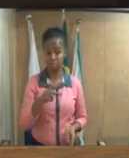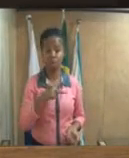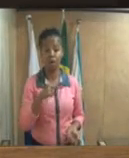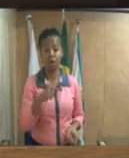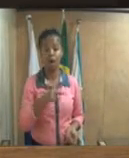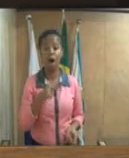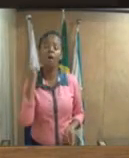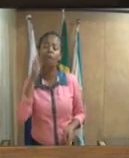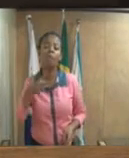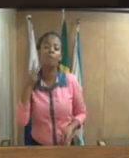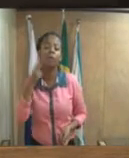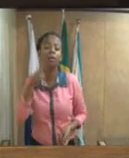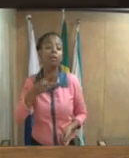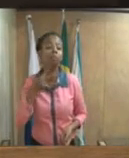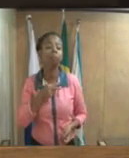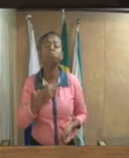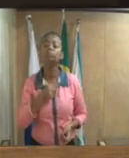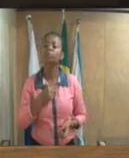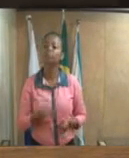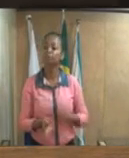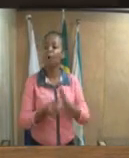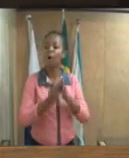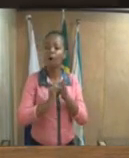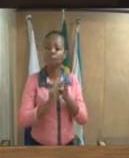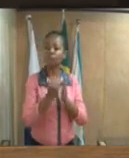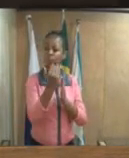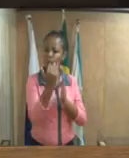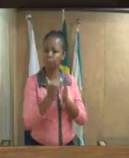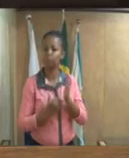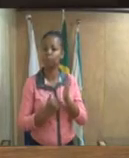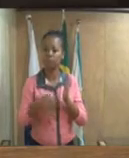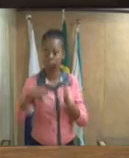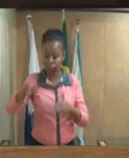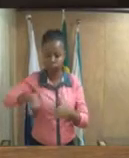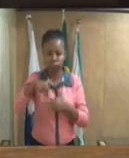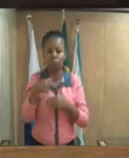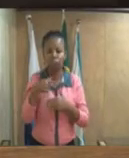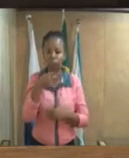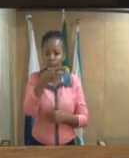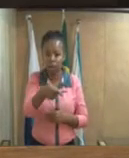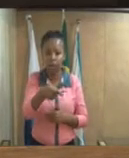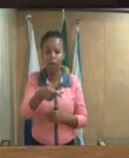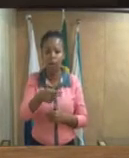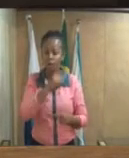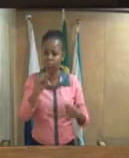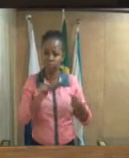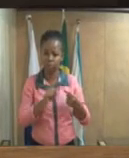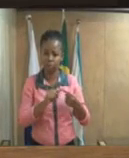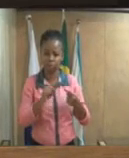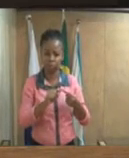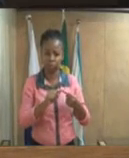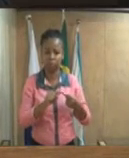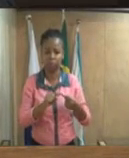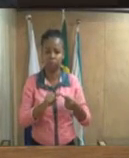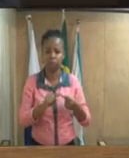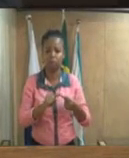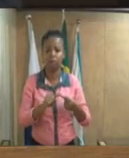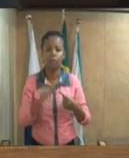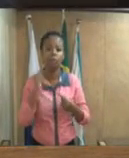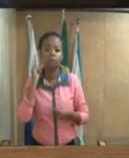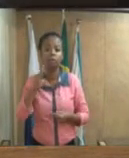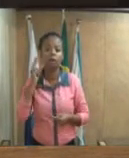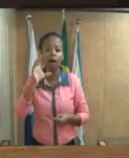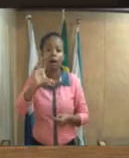os vereadores que me antecederam, de forma mais objetiva, o vereador Cláudio